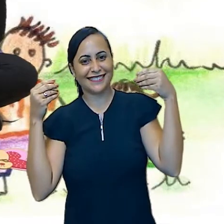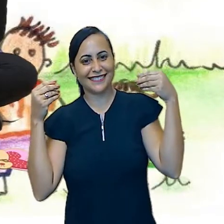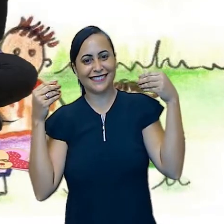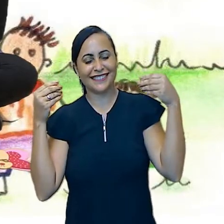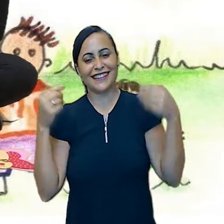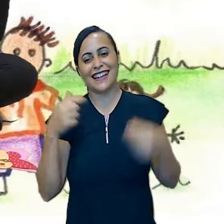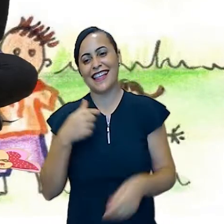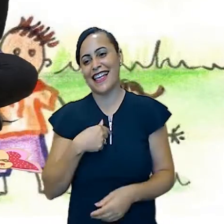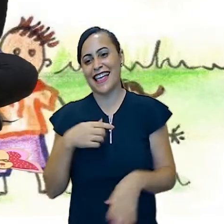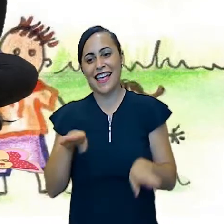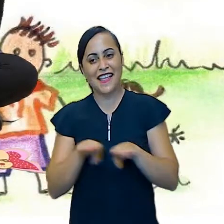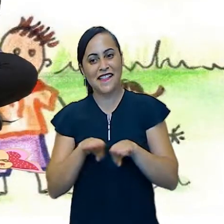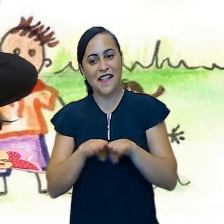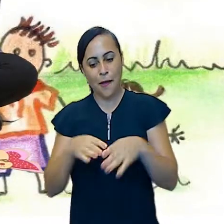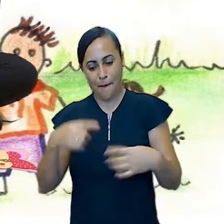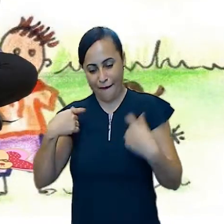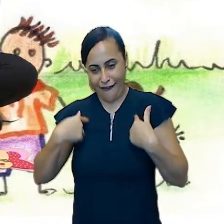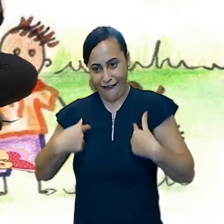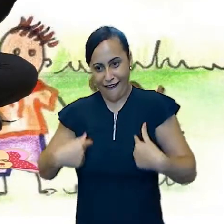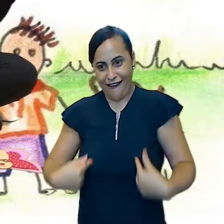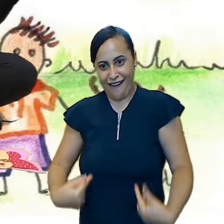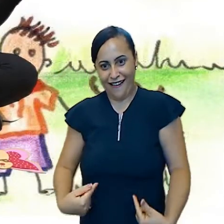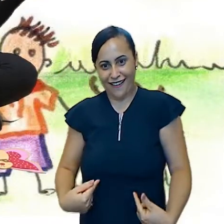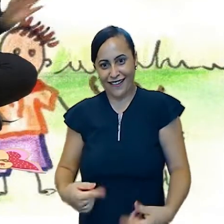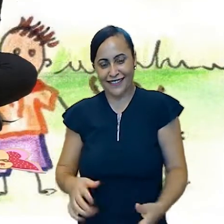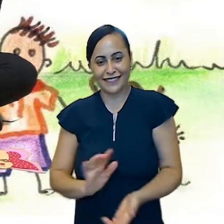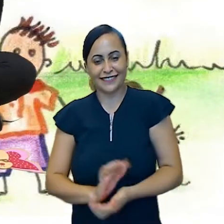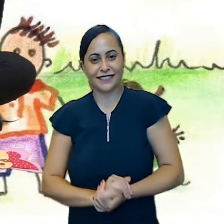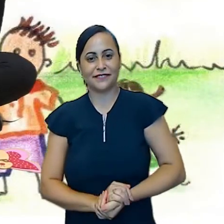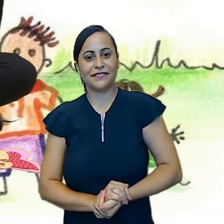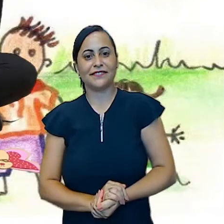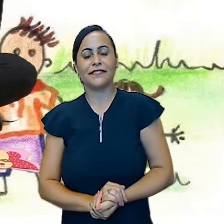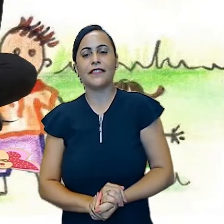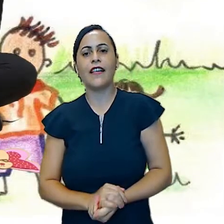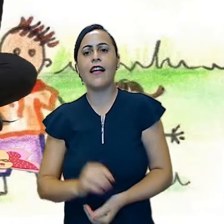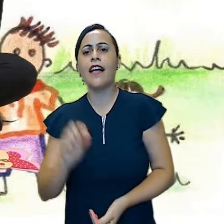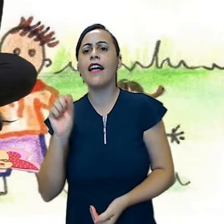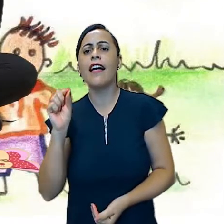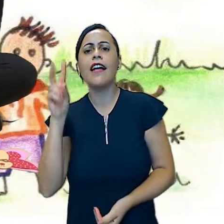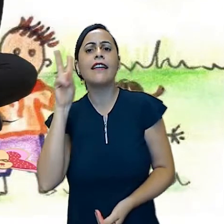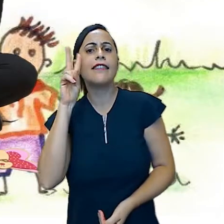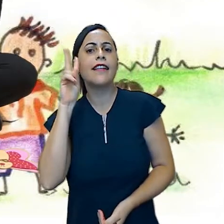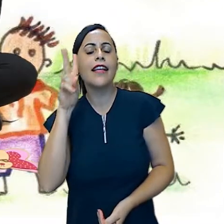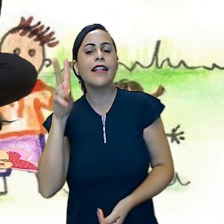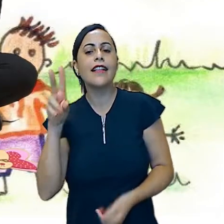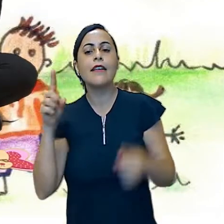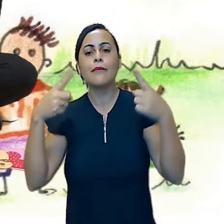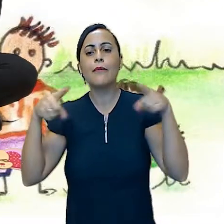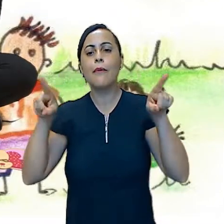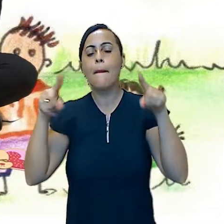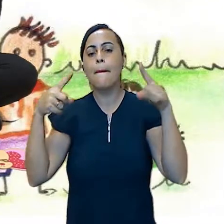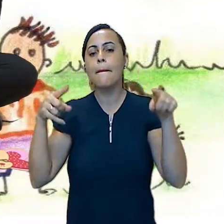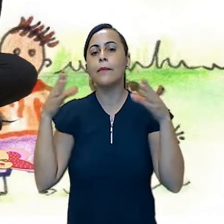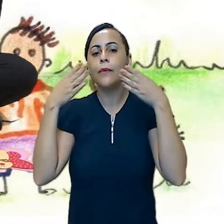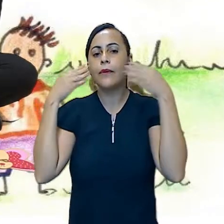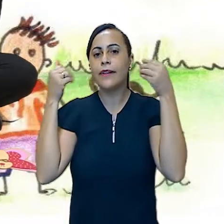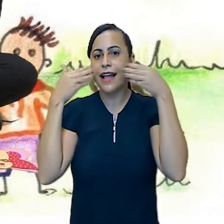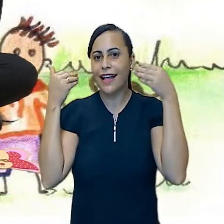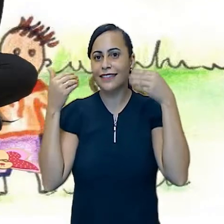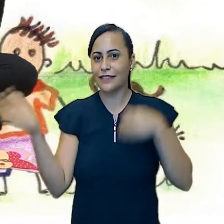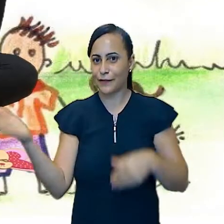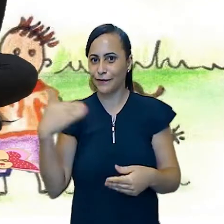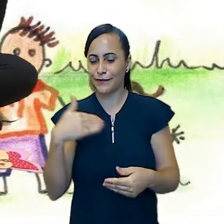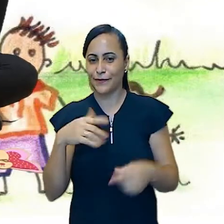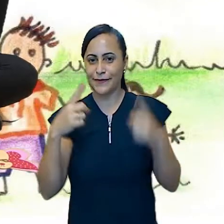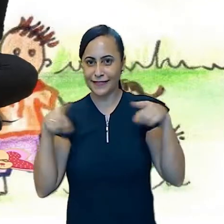Eu também tô de gatinho, olha! Quem lembra da música do gato? Vamos cantar